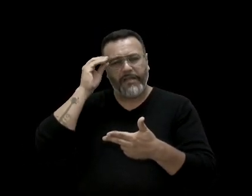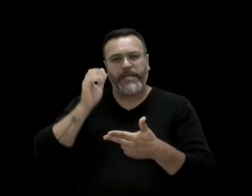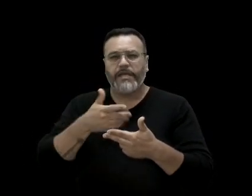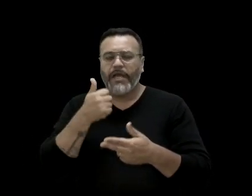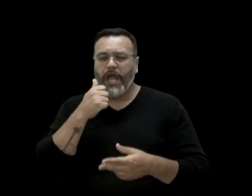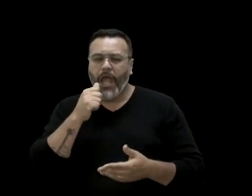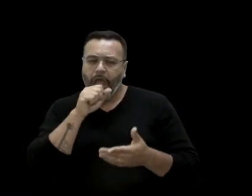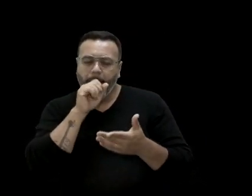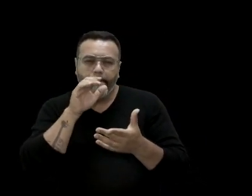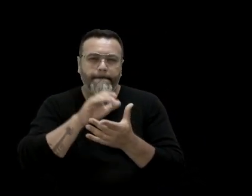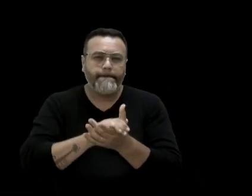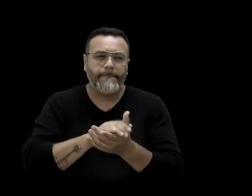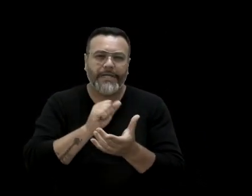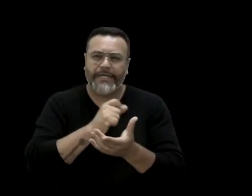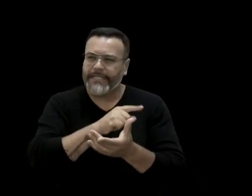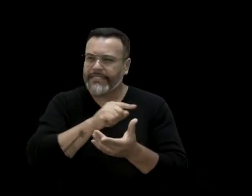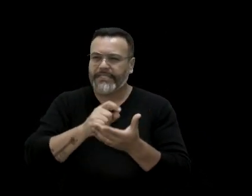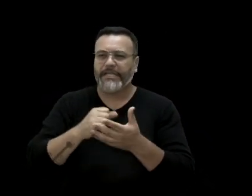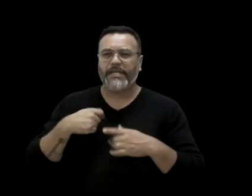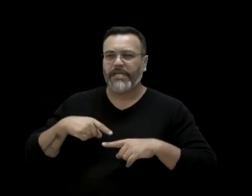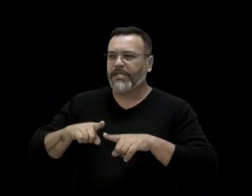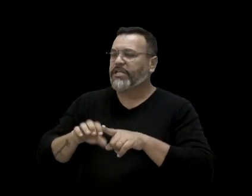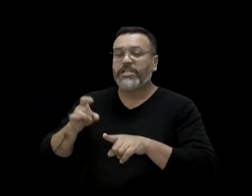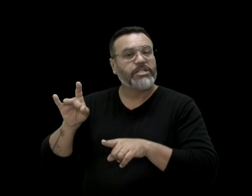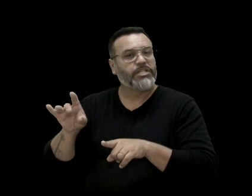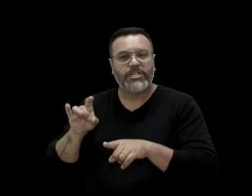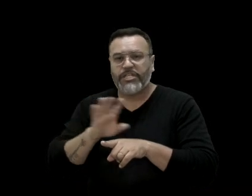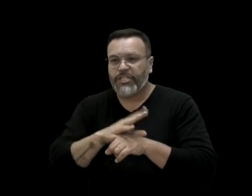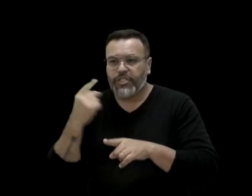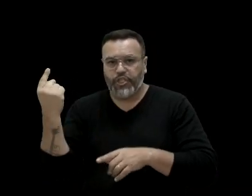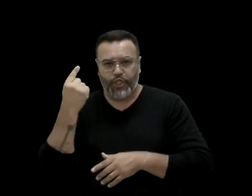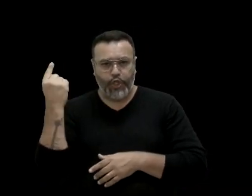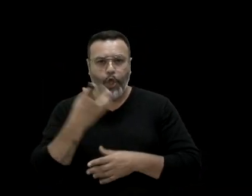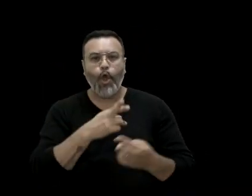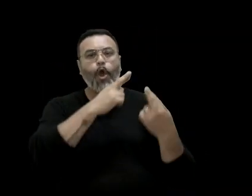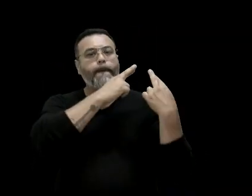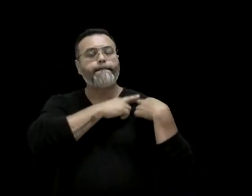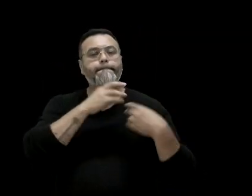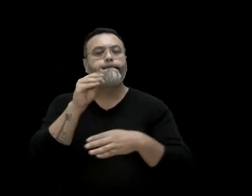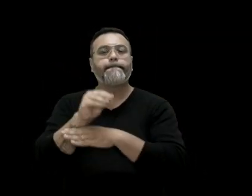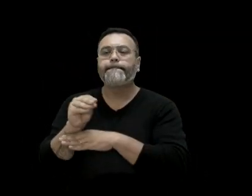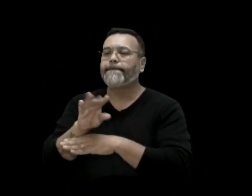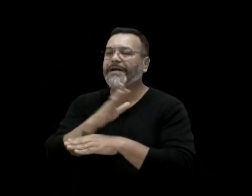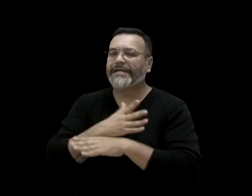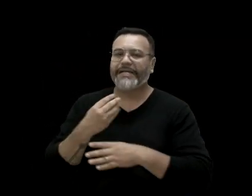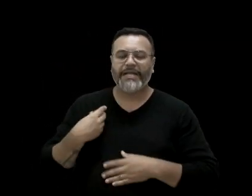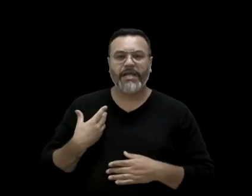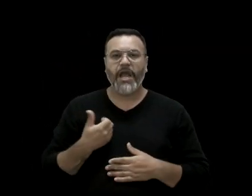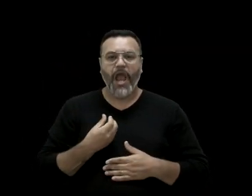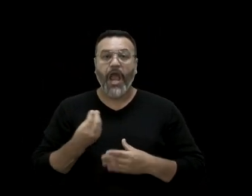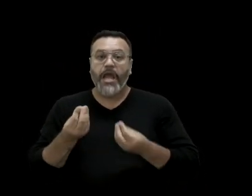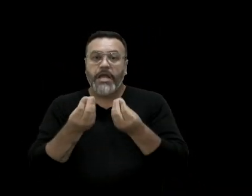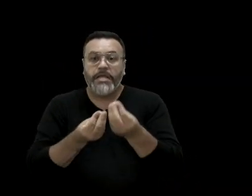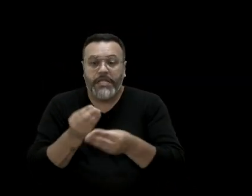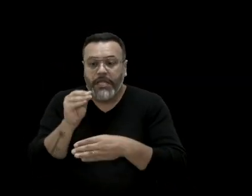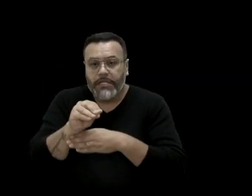as principais, se não as únicas, responsáveis pela criação, cuidado e sustento dos filhos.